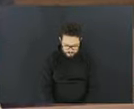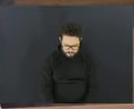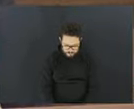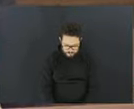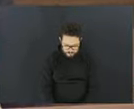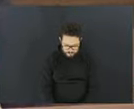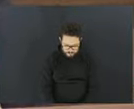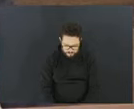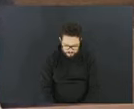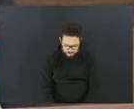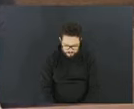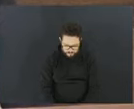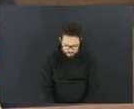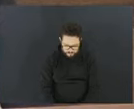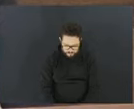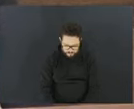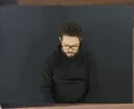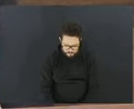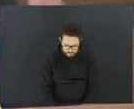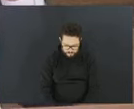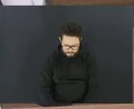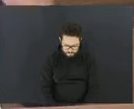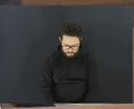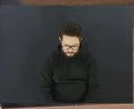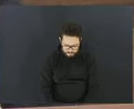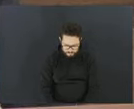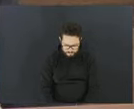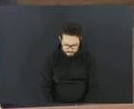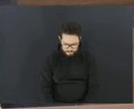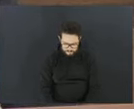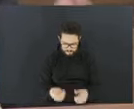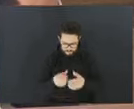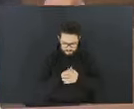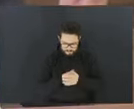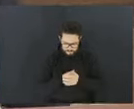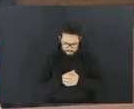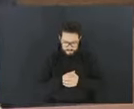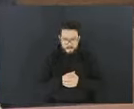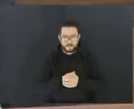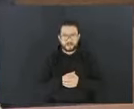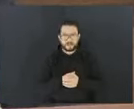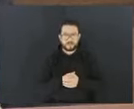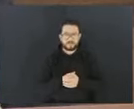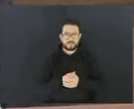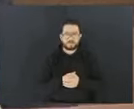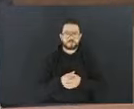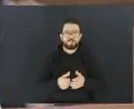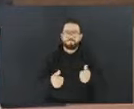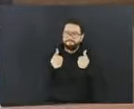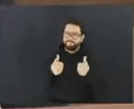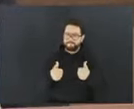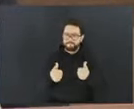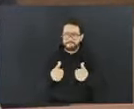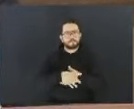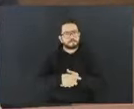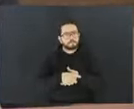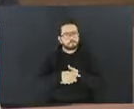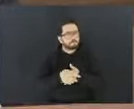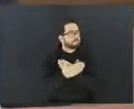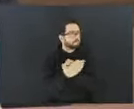nosso comandante geral hoje, Coronel Hudson. A gente sabe do seu trabalho e aos oficiais que aqui também se fazem presentes. Na realidade,